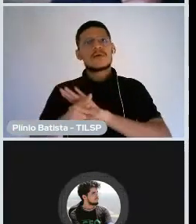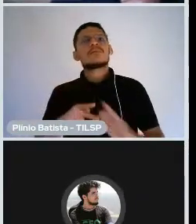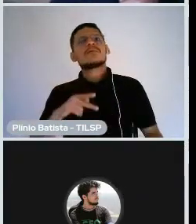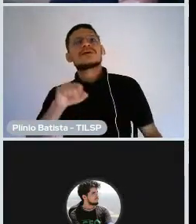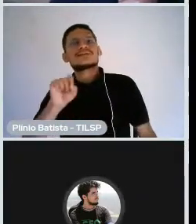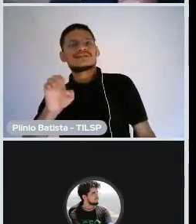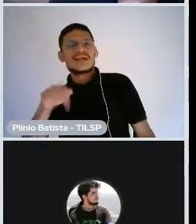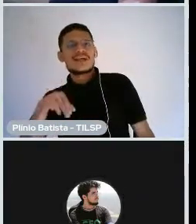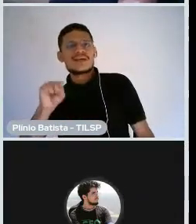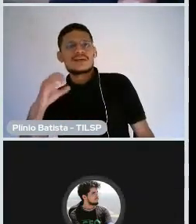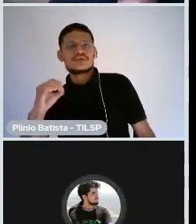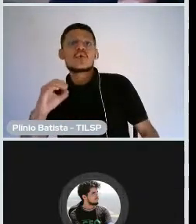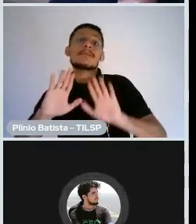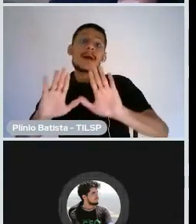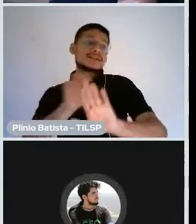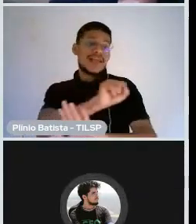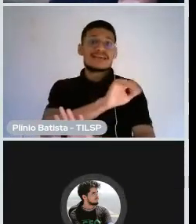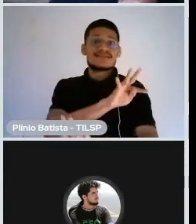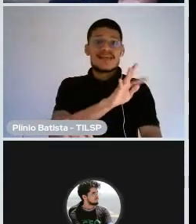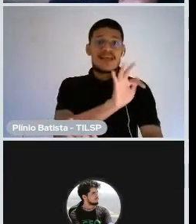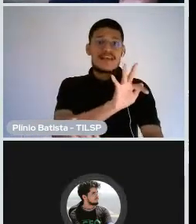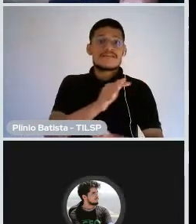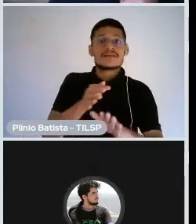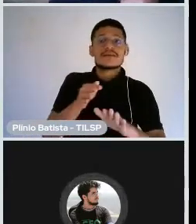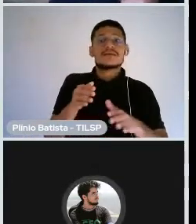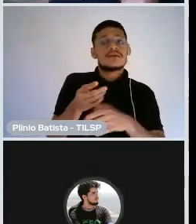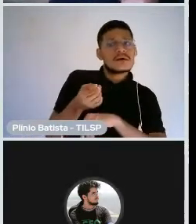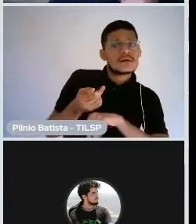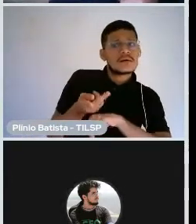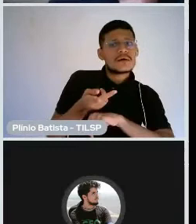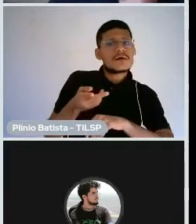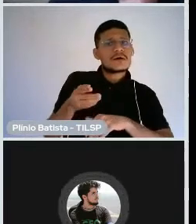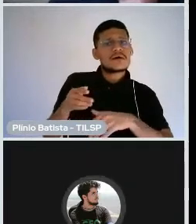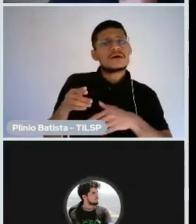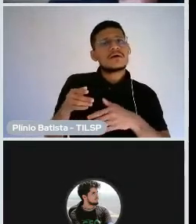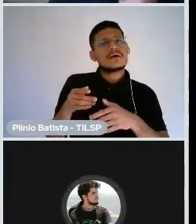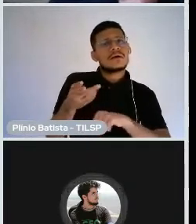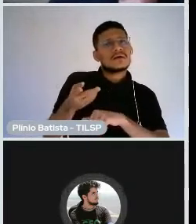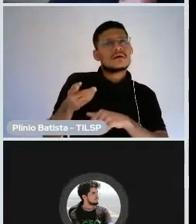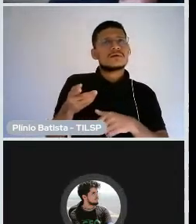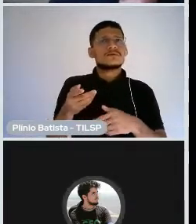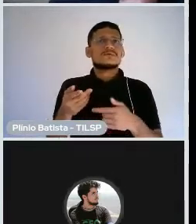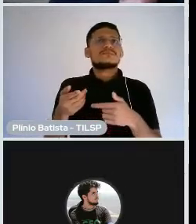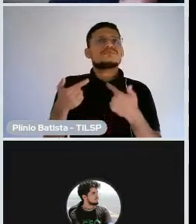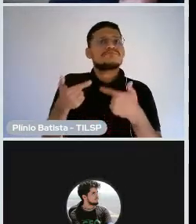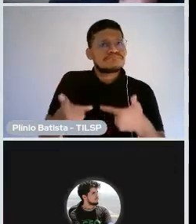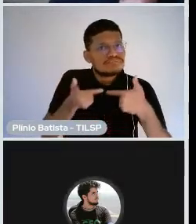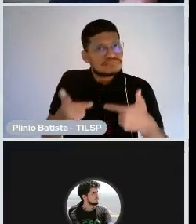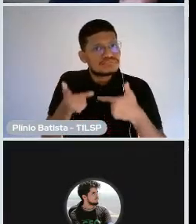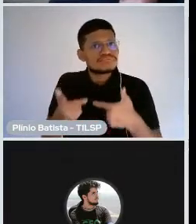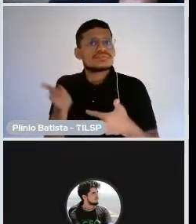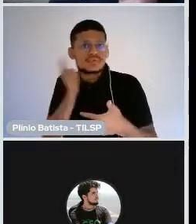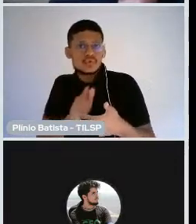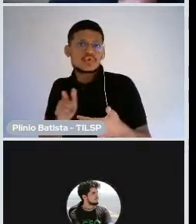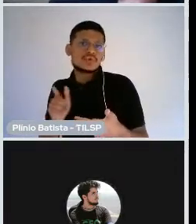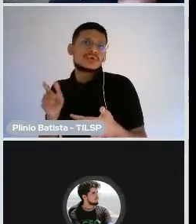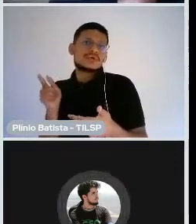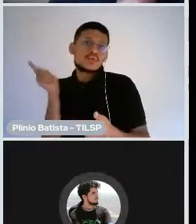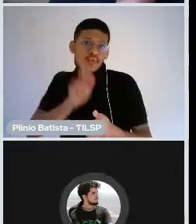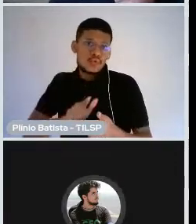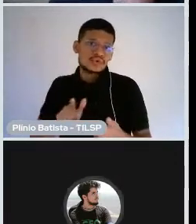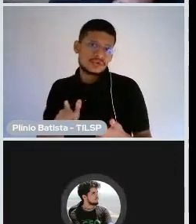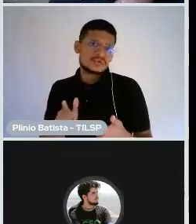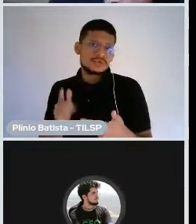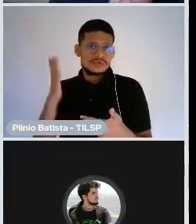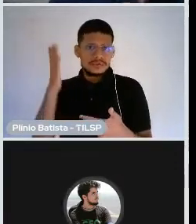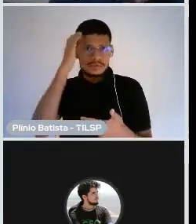acabou liberando. Então, vai ser uma coisa que vai ser bastante batida na tecla hoje, nesse ano, tá bom? E é